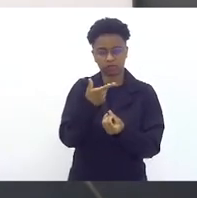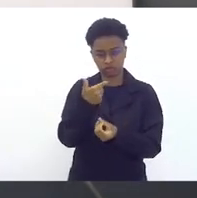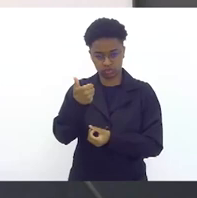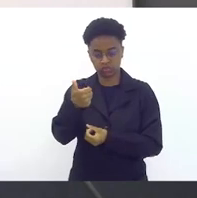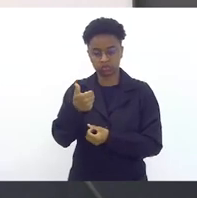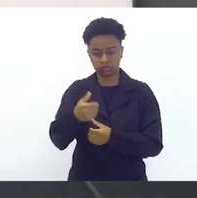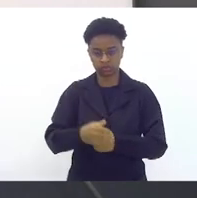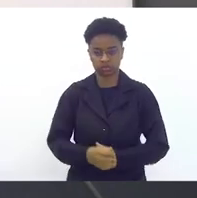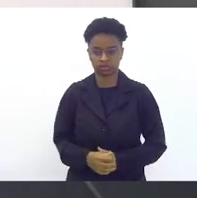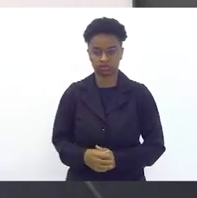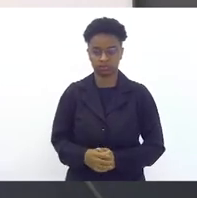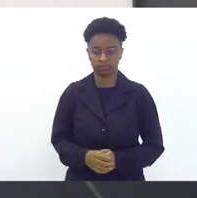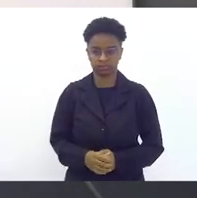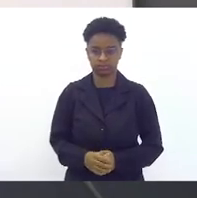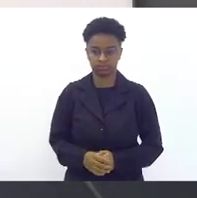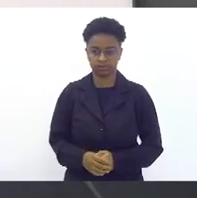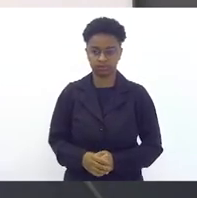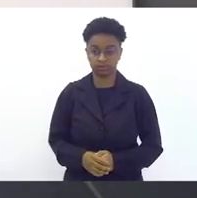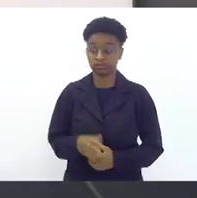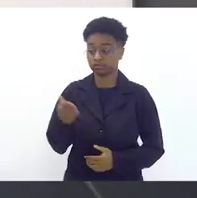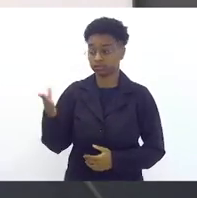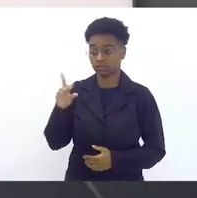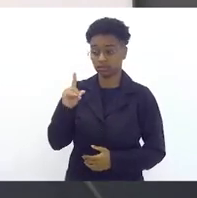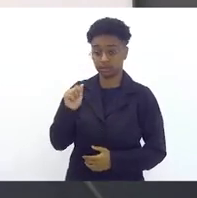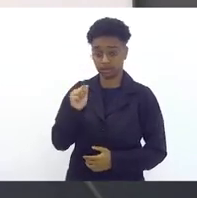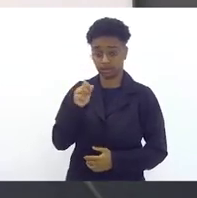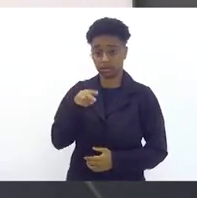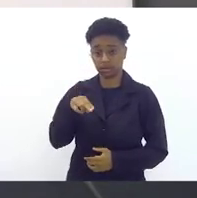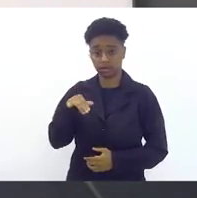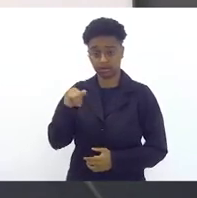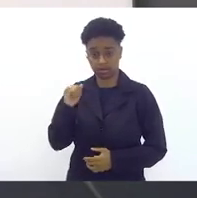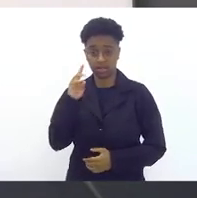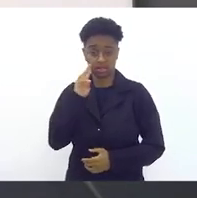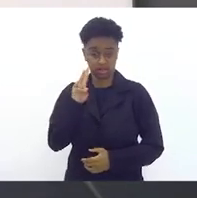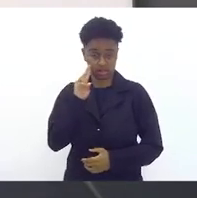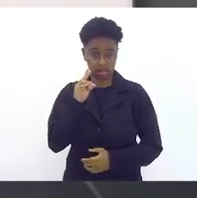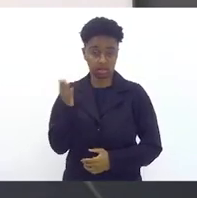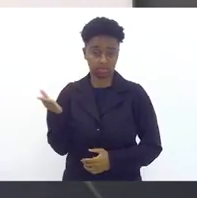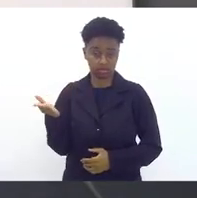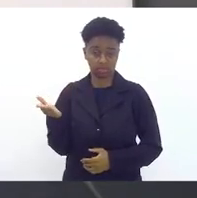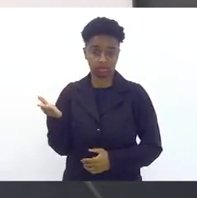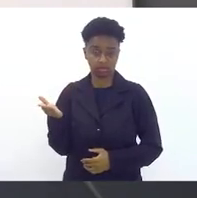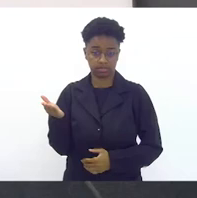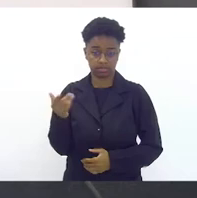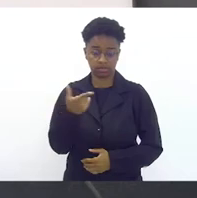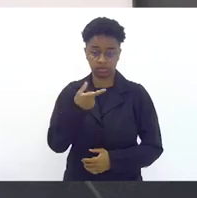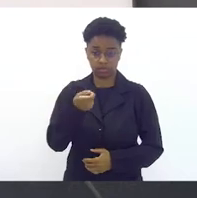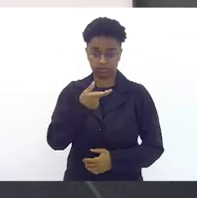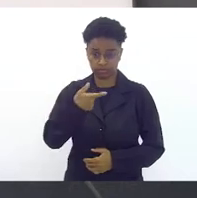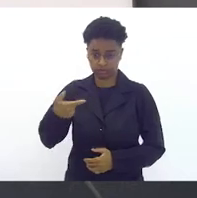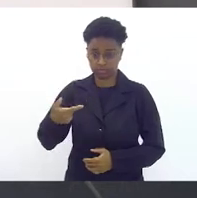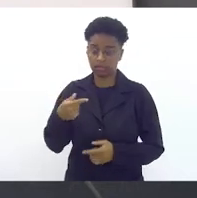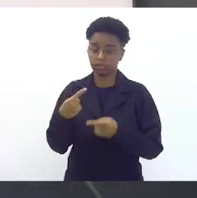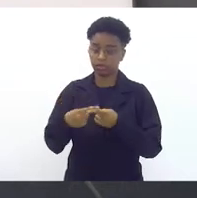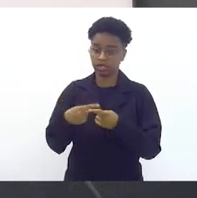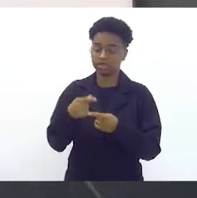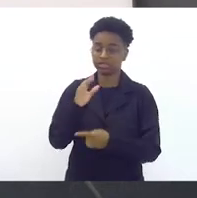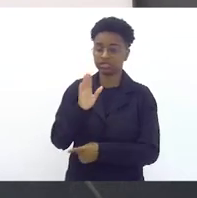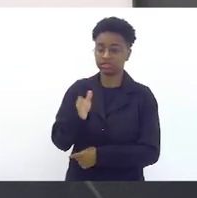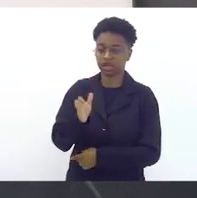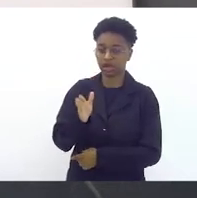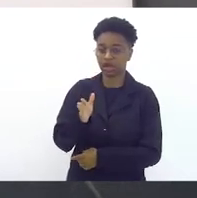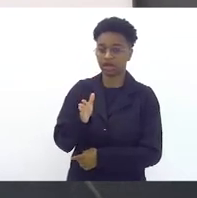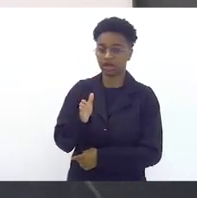2021. A companheira Dani pode lembrar bem de 2022, porque já estava